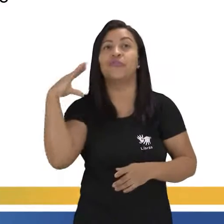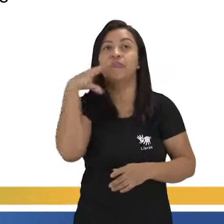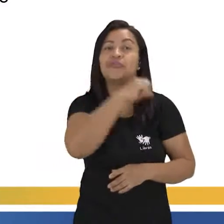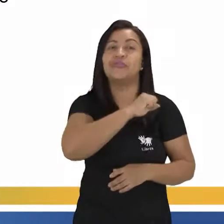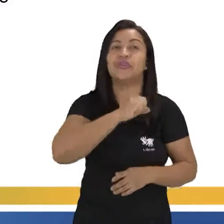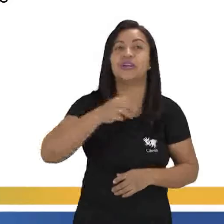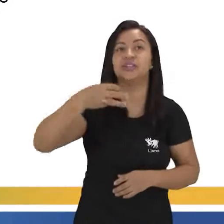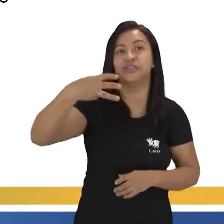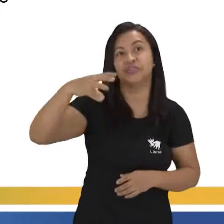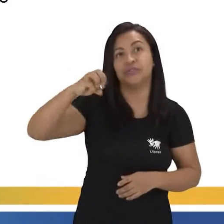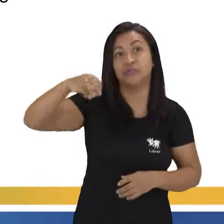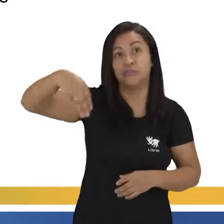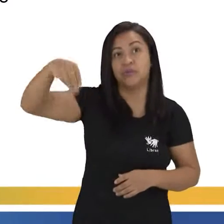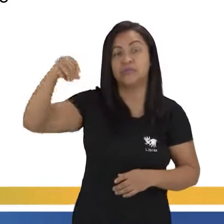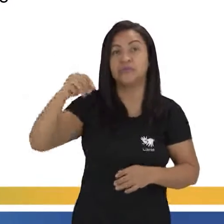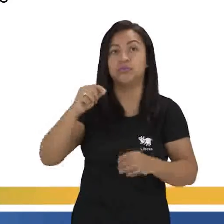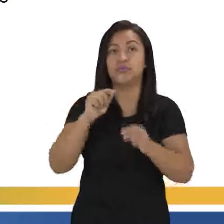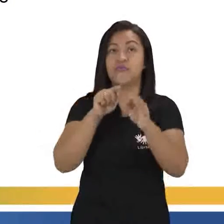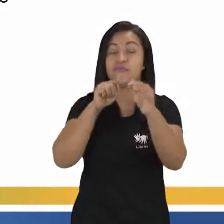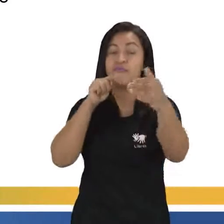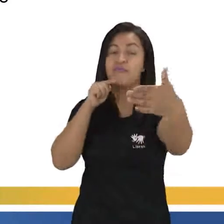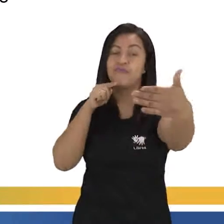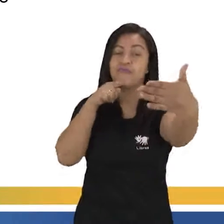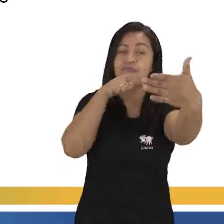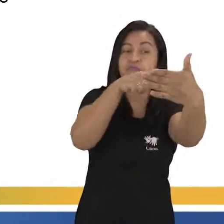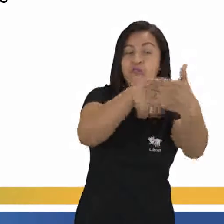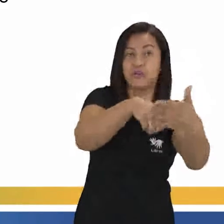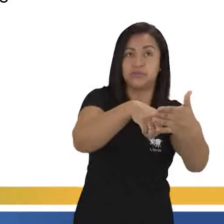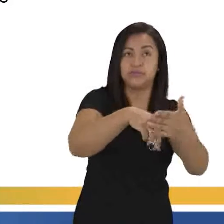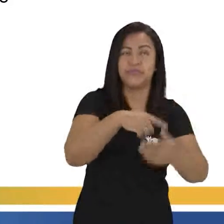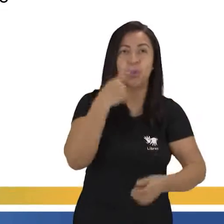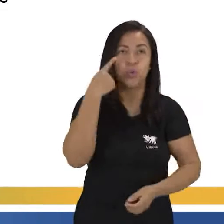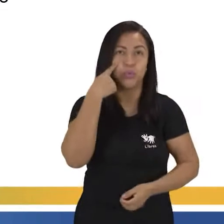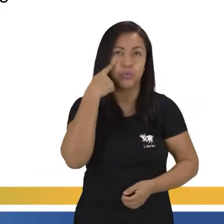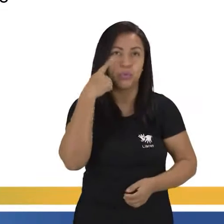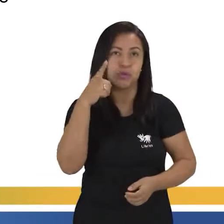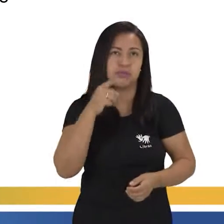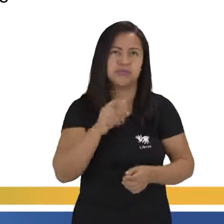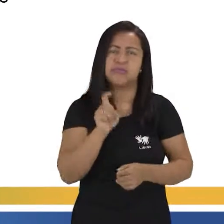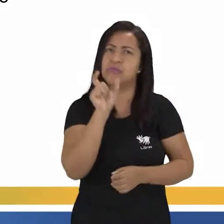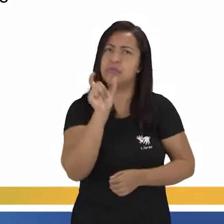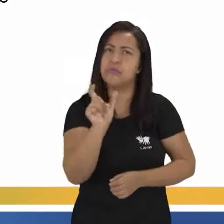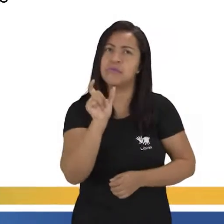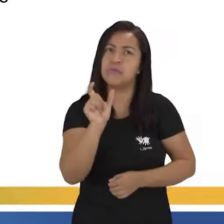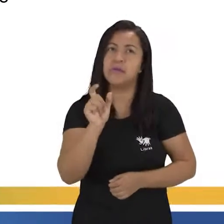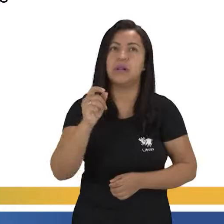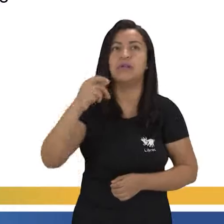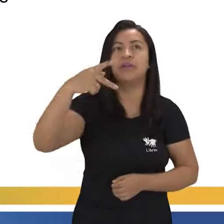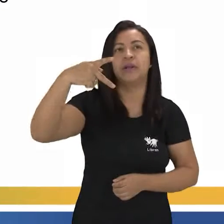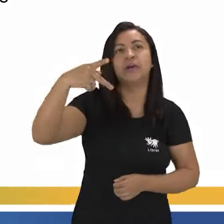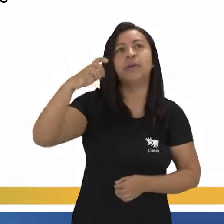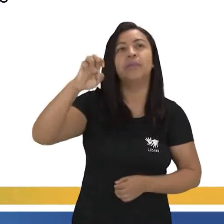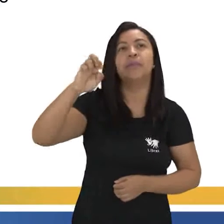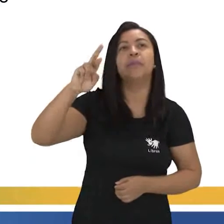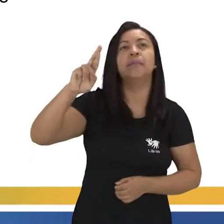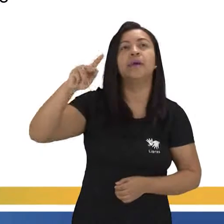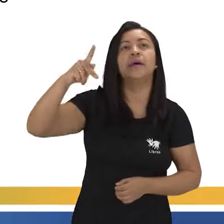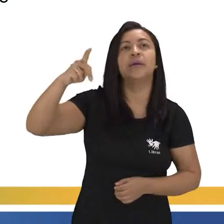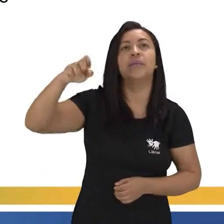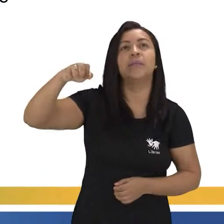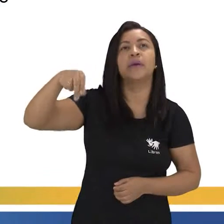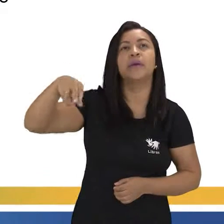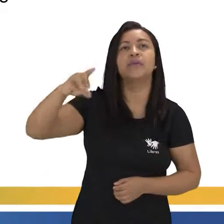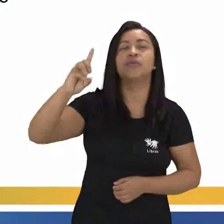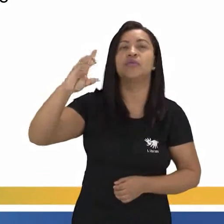segundo, numa direção perpendicular. Olha só, notem essa palavra aí, perpendicular ao